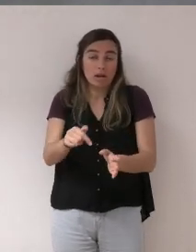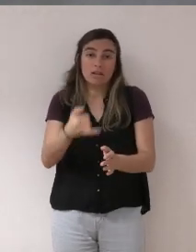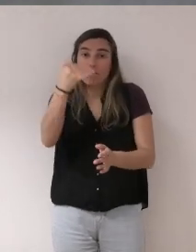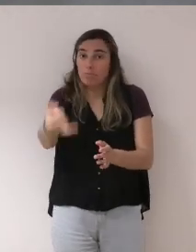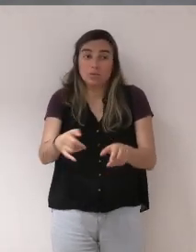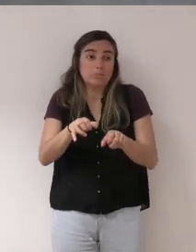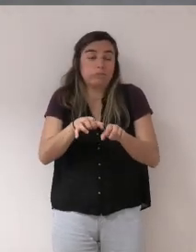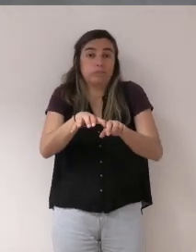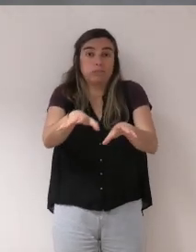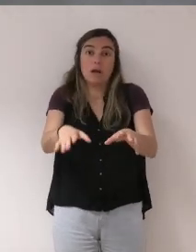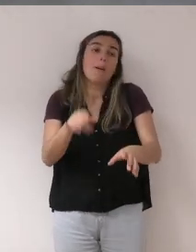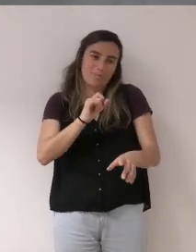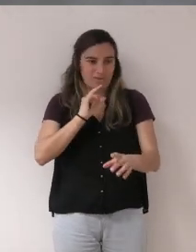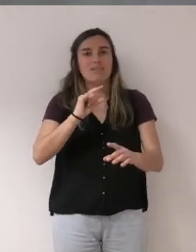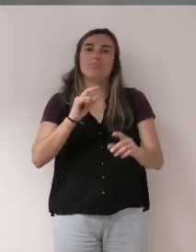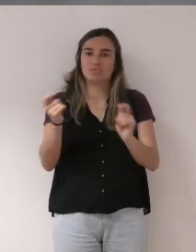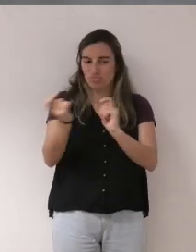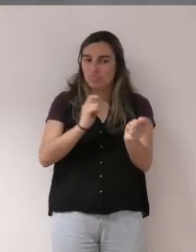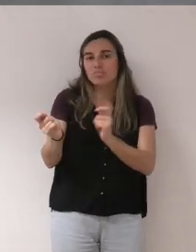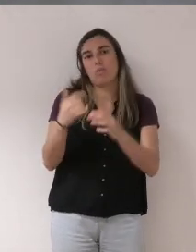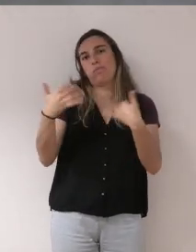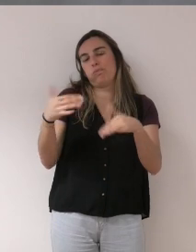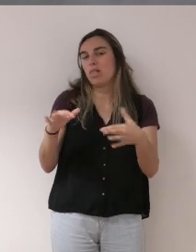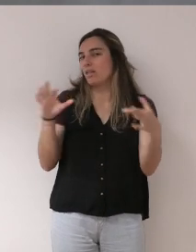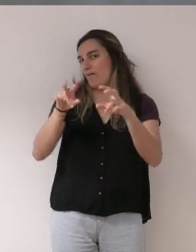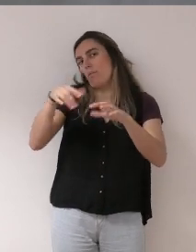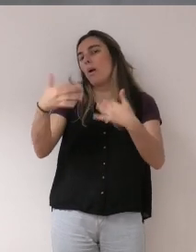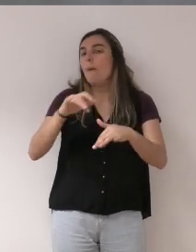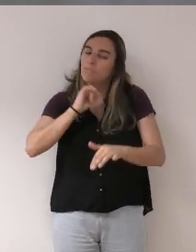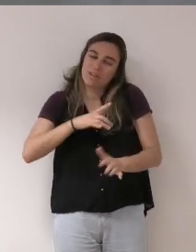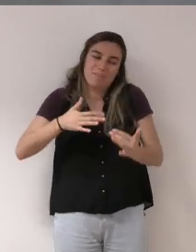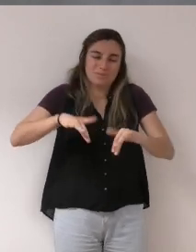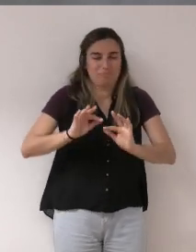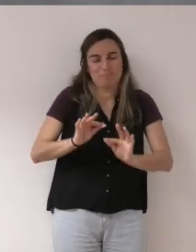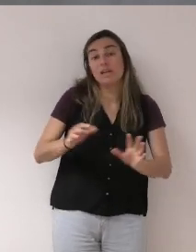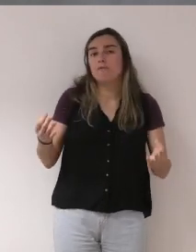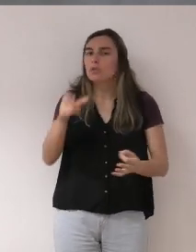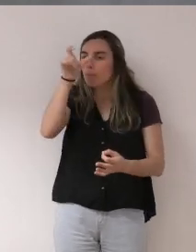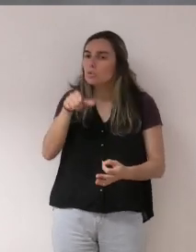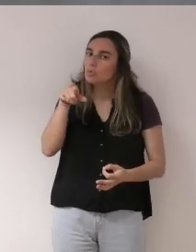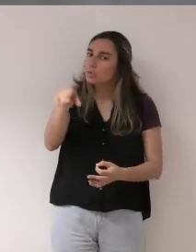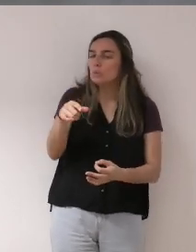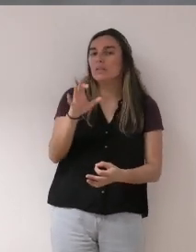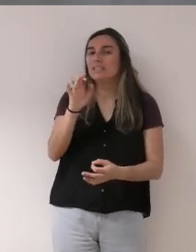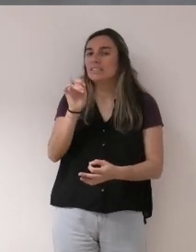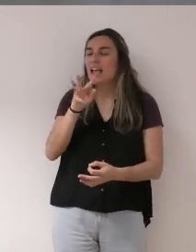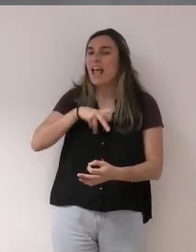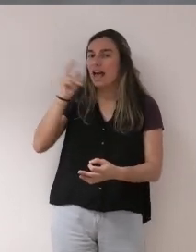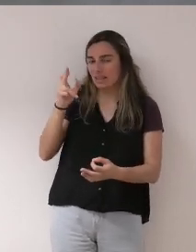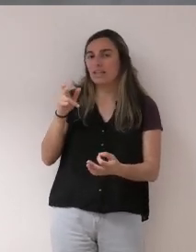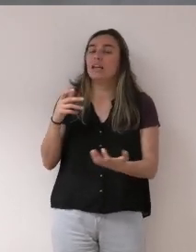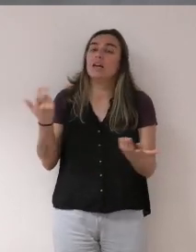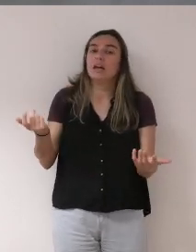Seria uma grande discussão. Sim. Seria uma grande discussão. Mas o Hélder trouxe um textinho, não é? Podíamos abrir